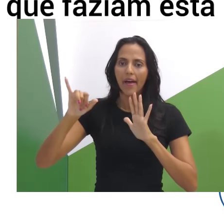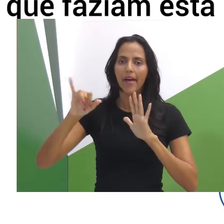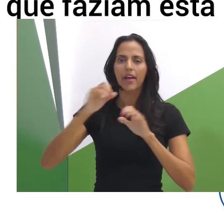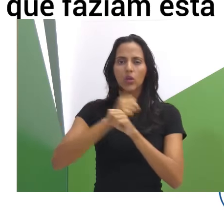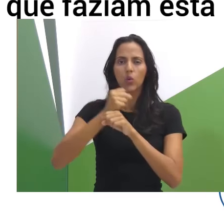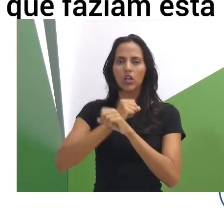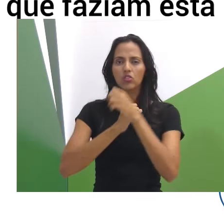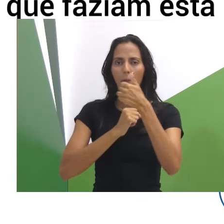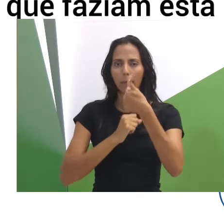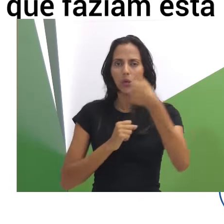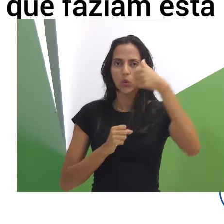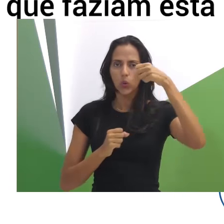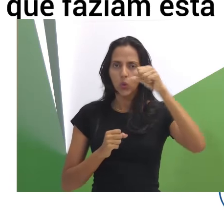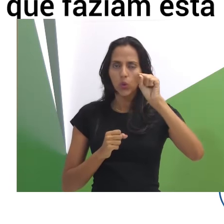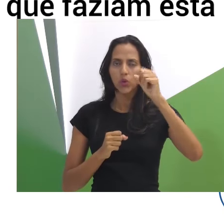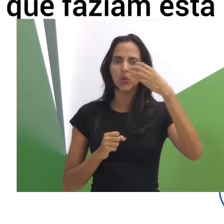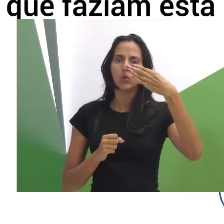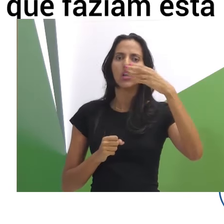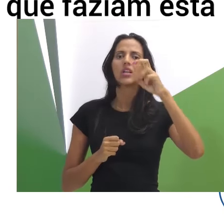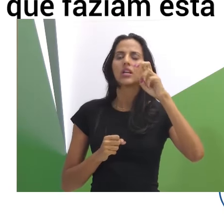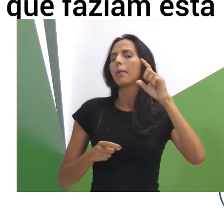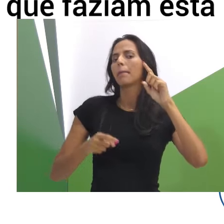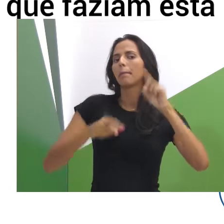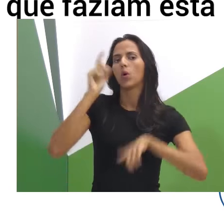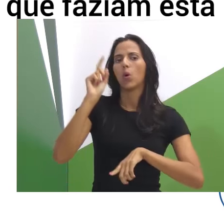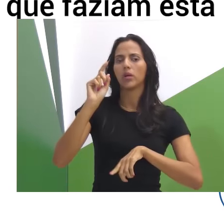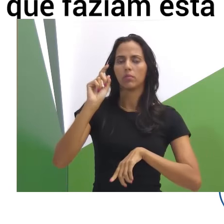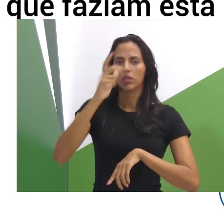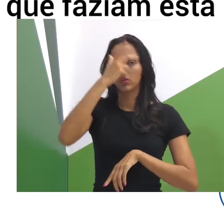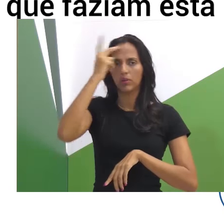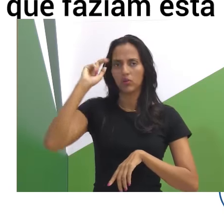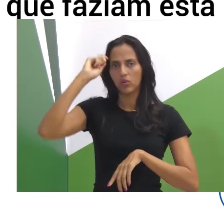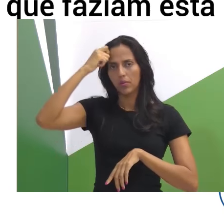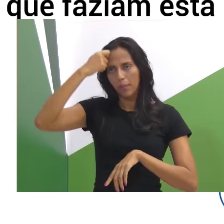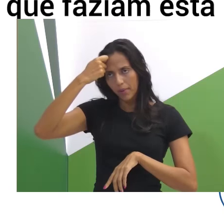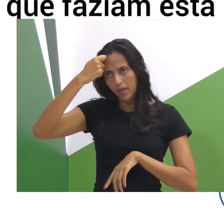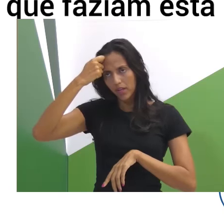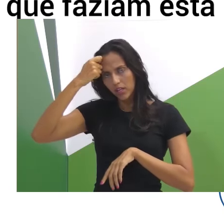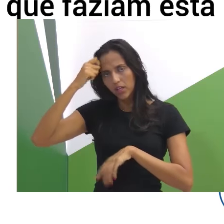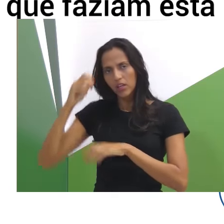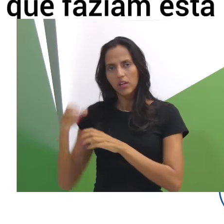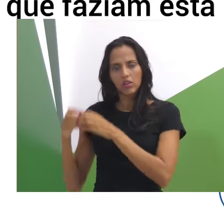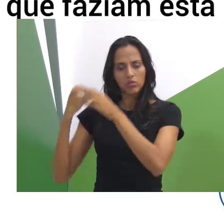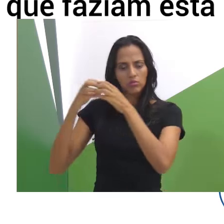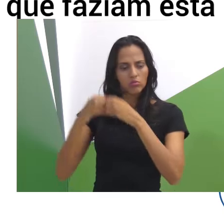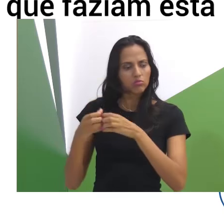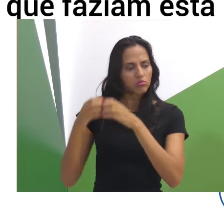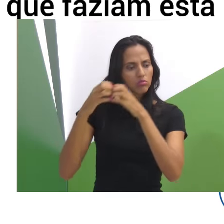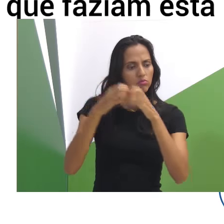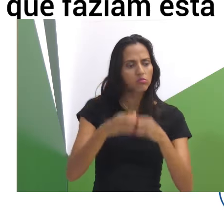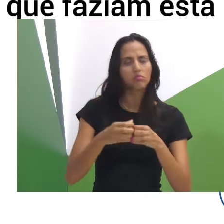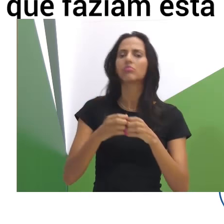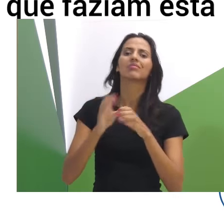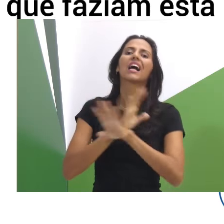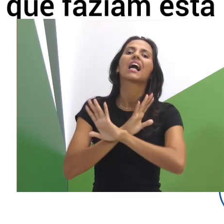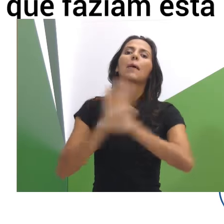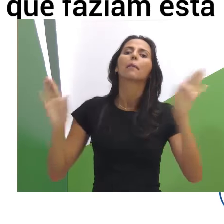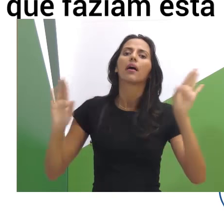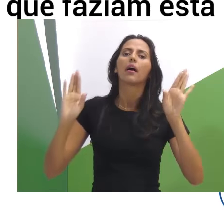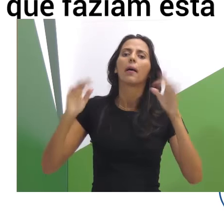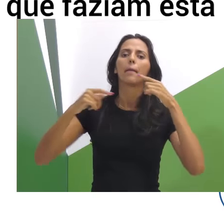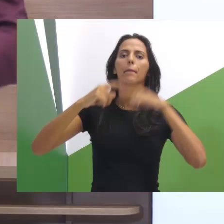1845, que vai proibir o tráfico de escravos, vai dar o poder aos ingleses de abordar e aprisionar em navios de países